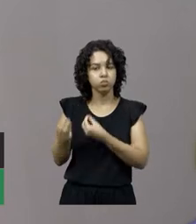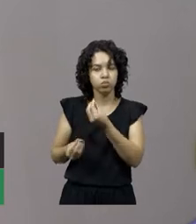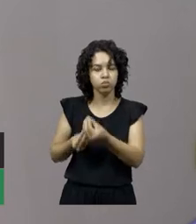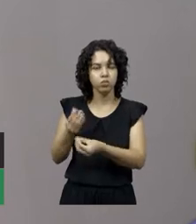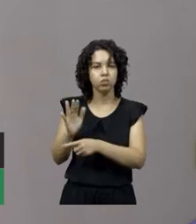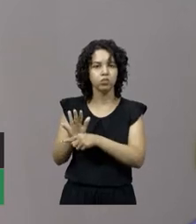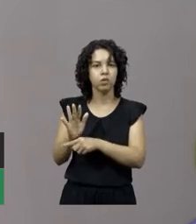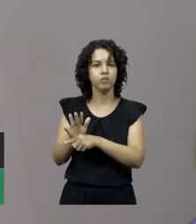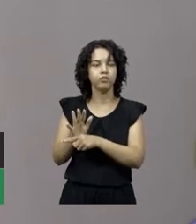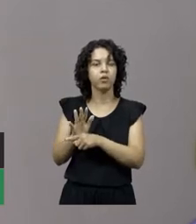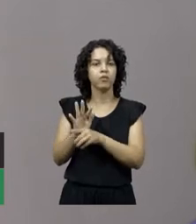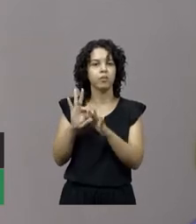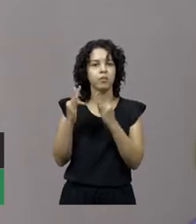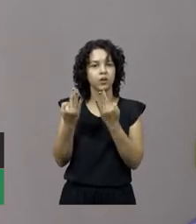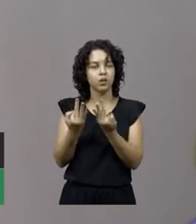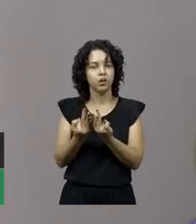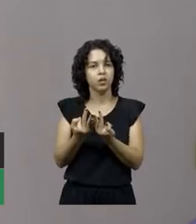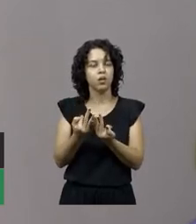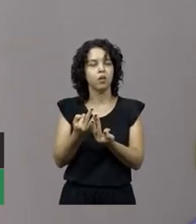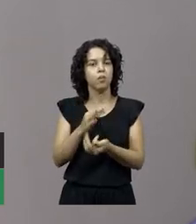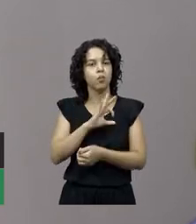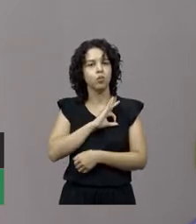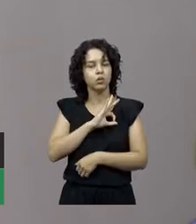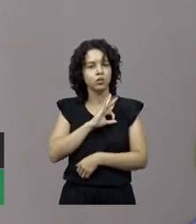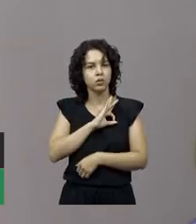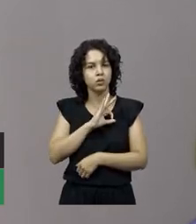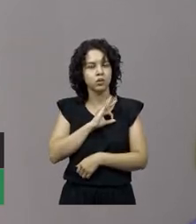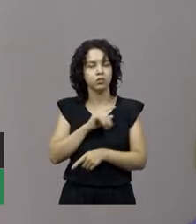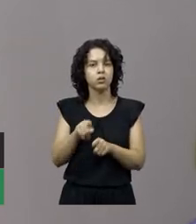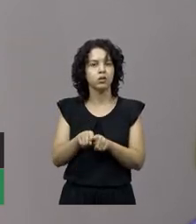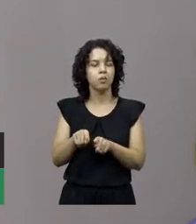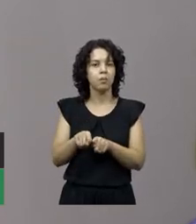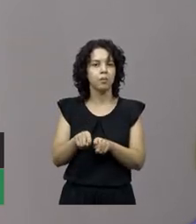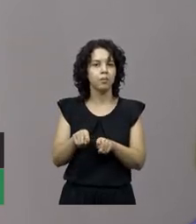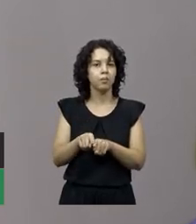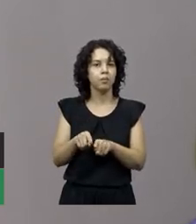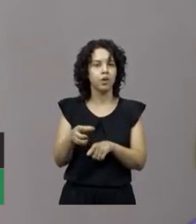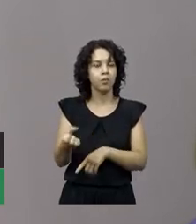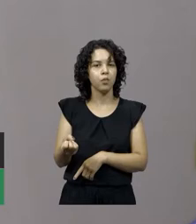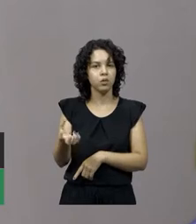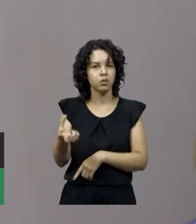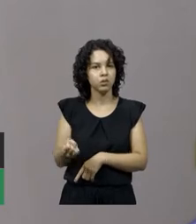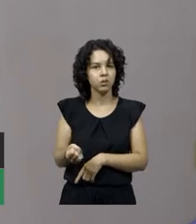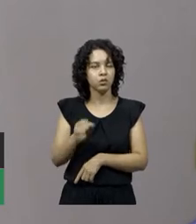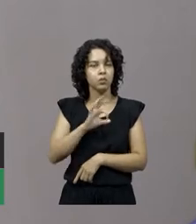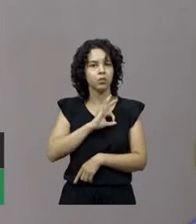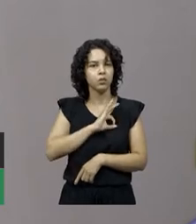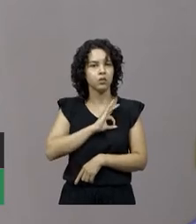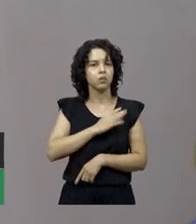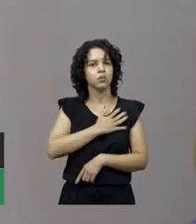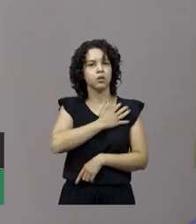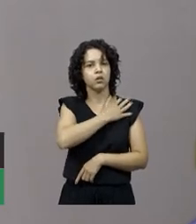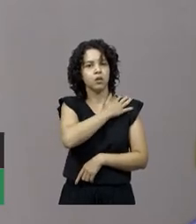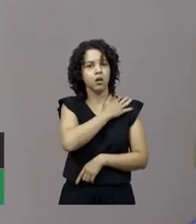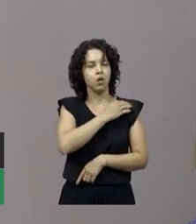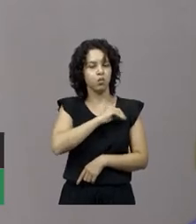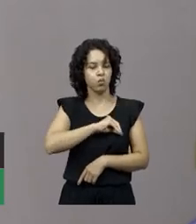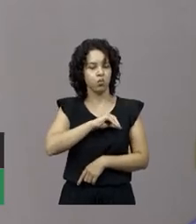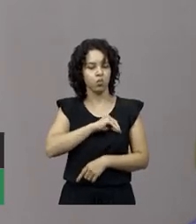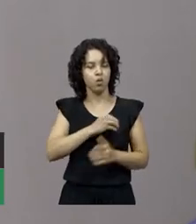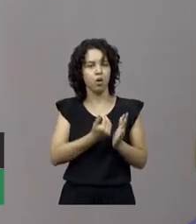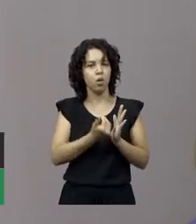Os praças da reserva da Polícia Militar, que além de não receber um aumento da categoria, ainda